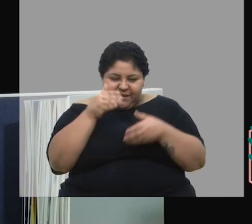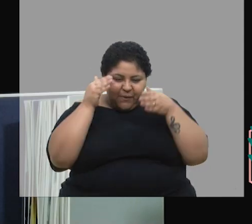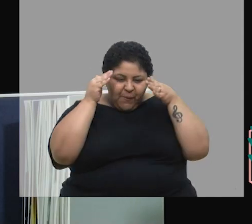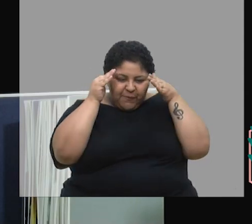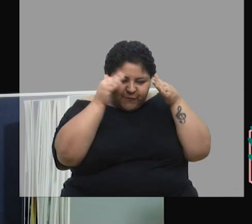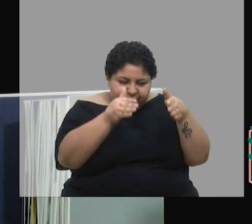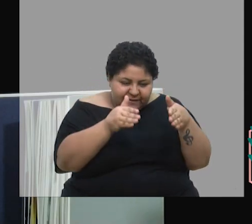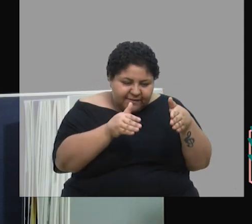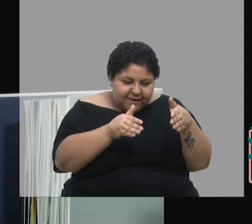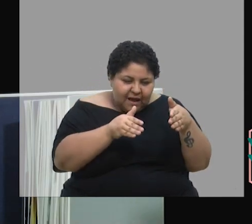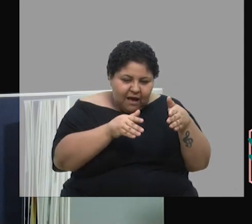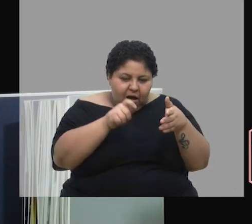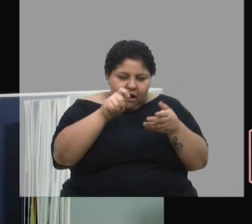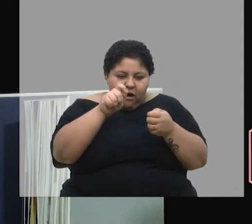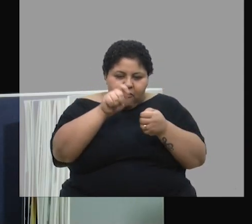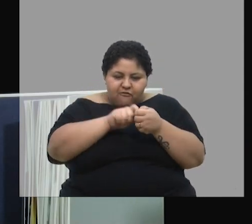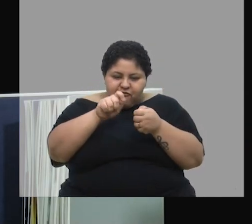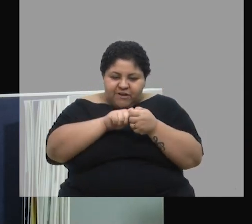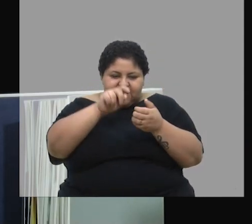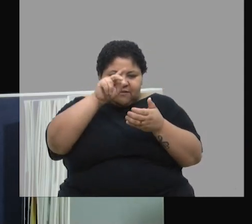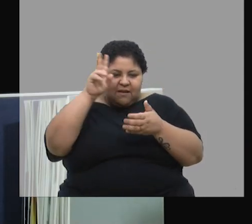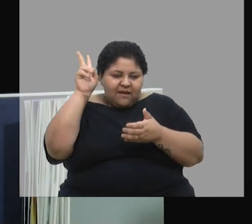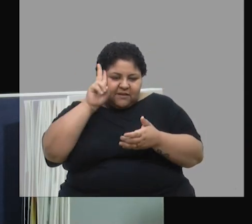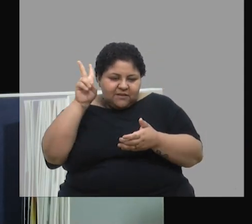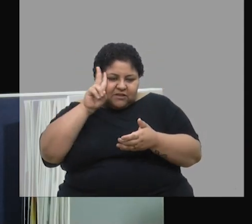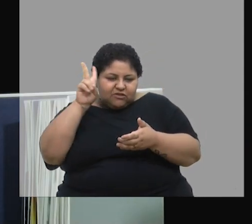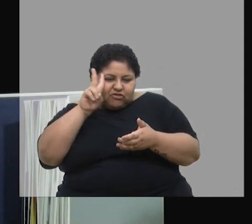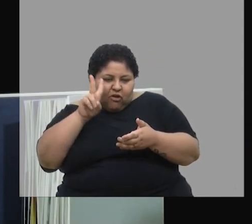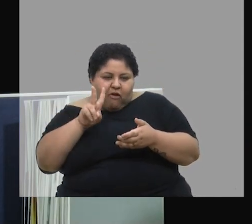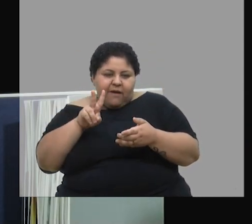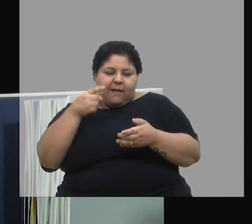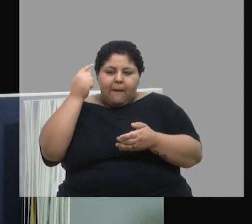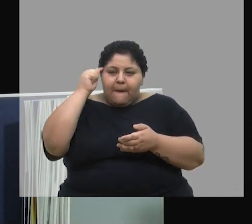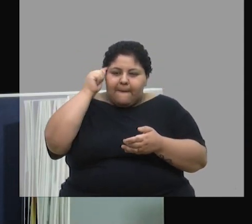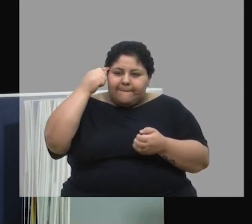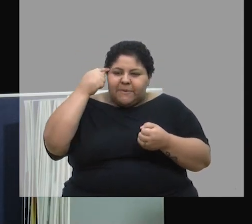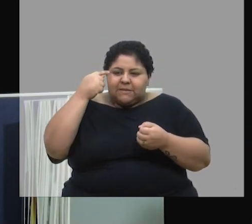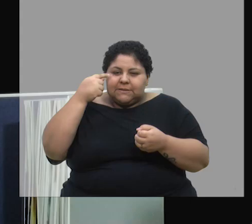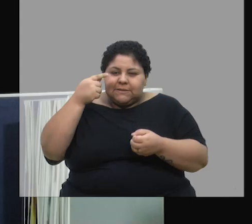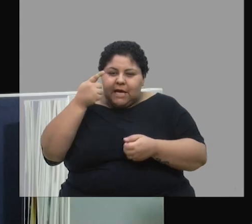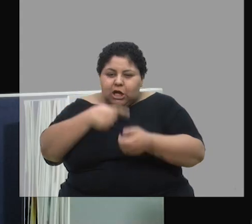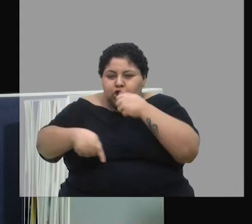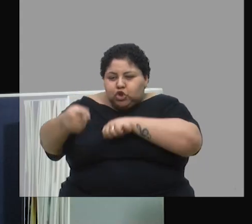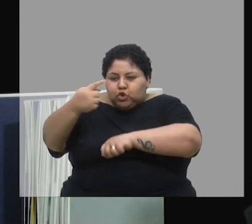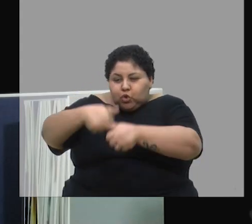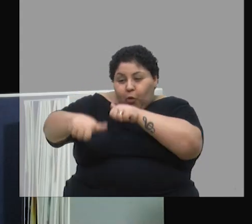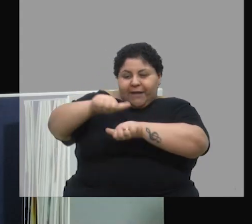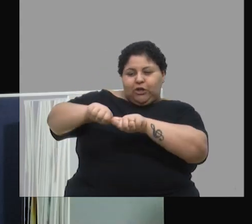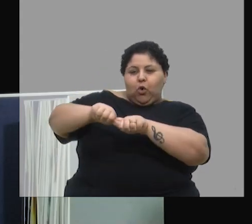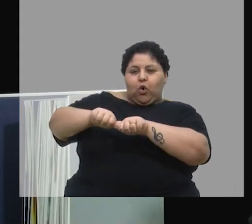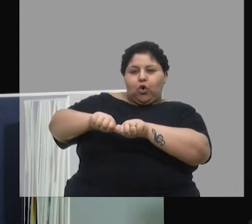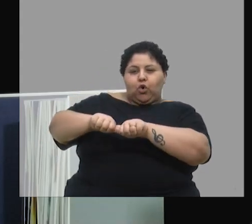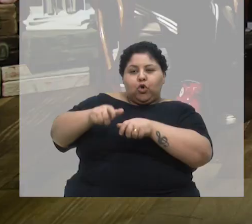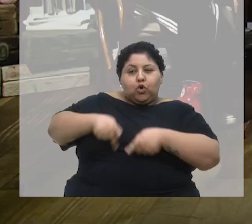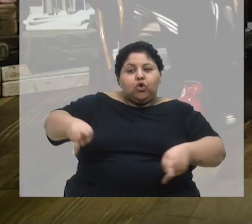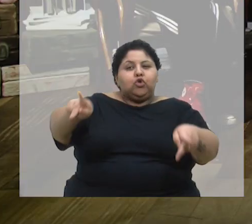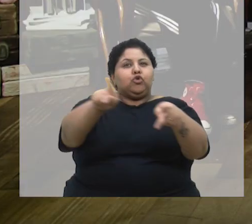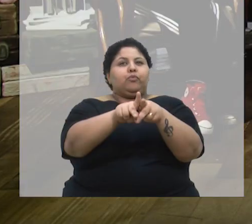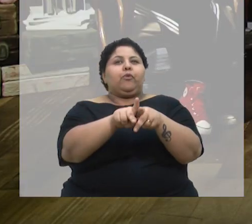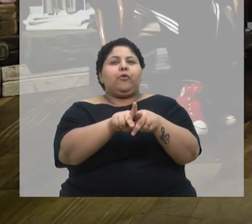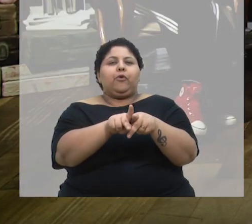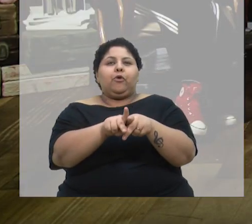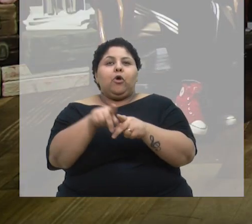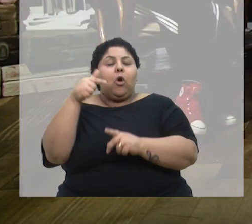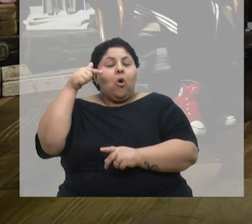concentrar, tu precisa pensar na história, tu precisa pensar nesse retorno do público, né? Então, pra mim, eu preciso desse bloqueio para conseguir